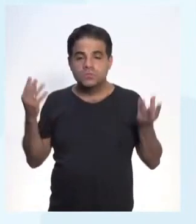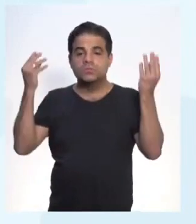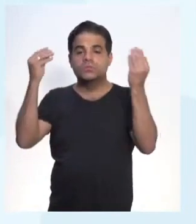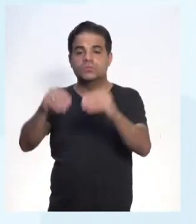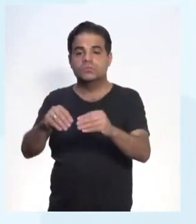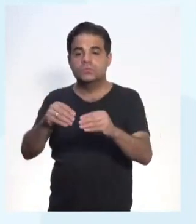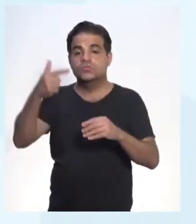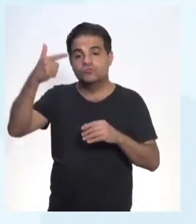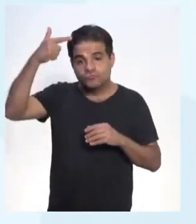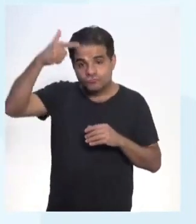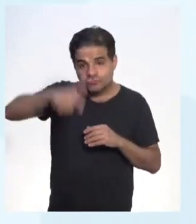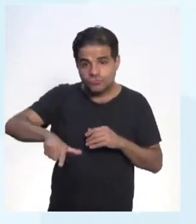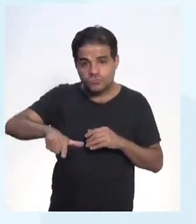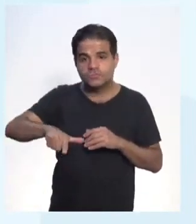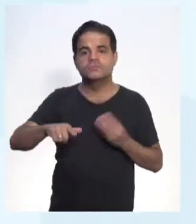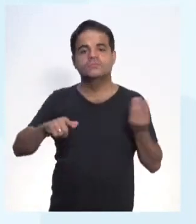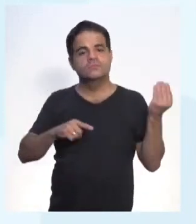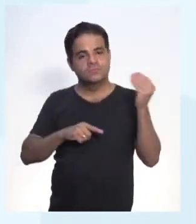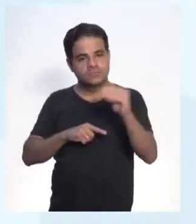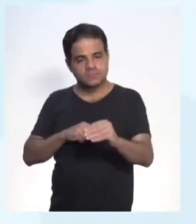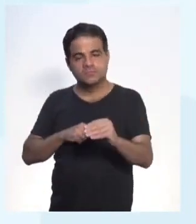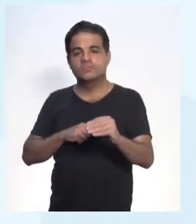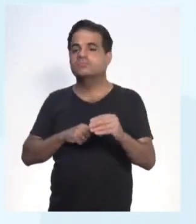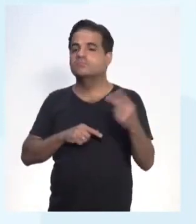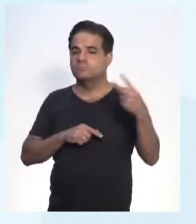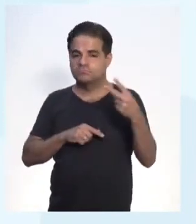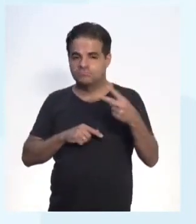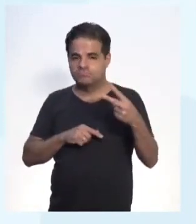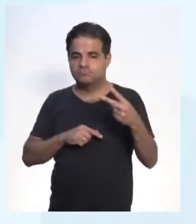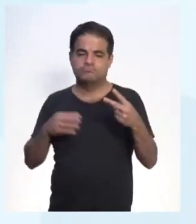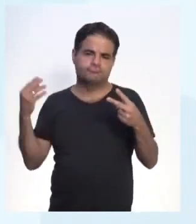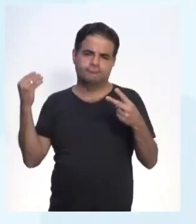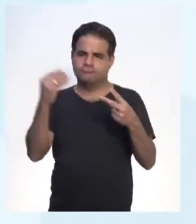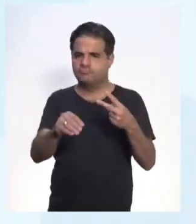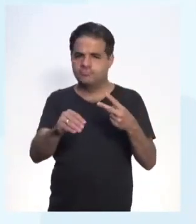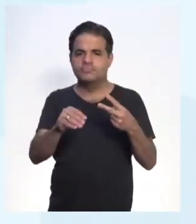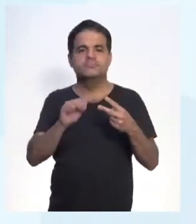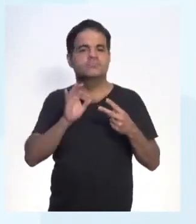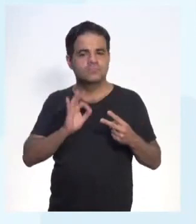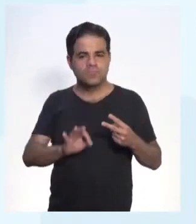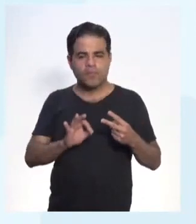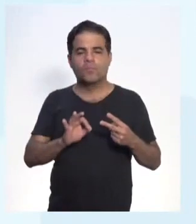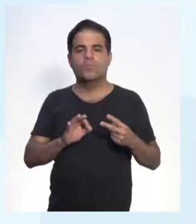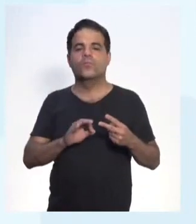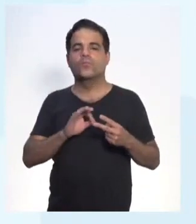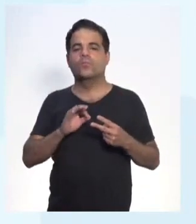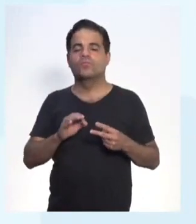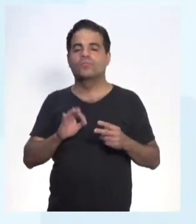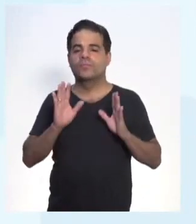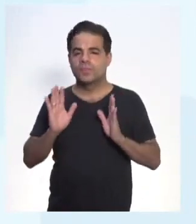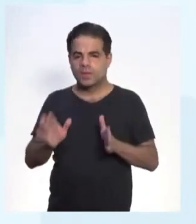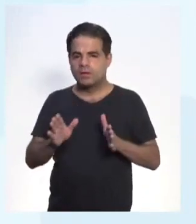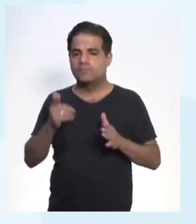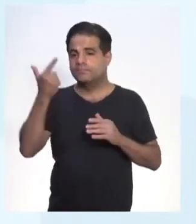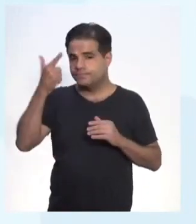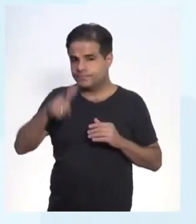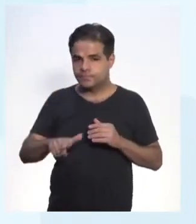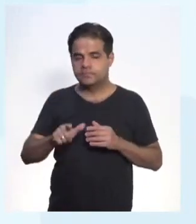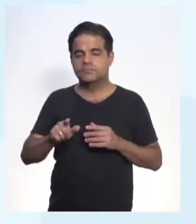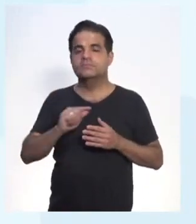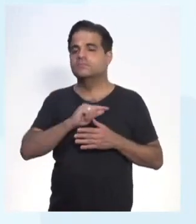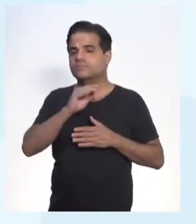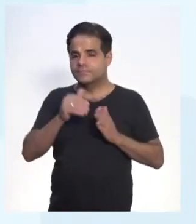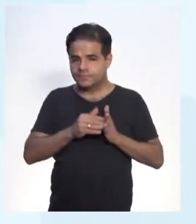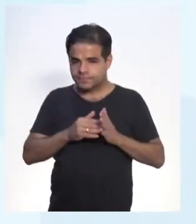lançar novamente. Então, segundo lançamento. Quando eu lanço novamente a